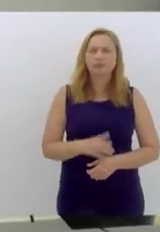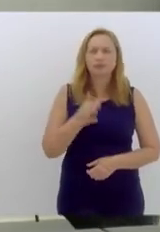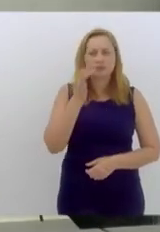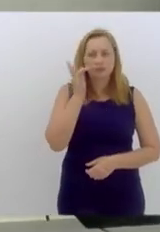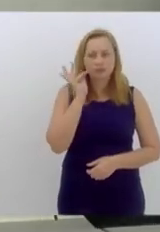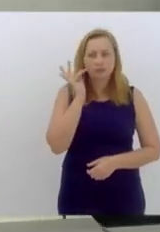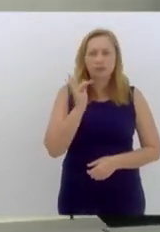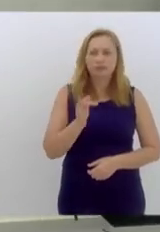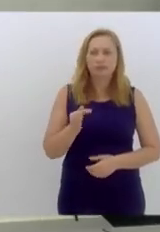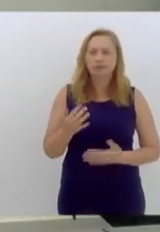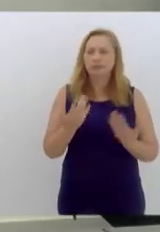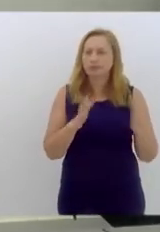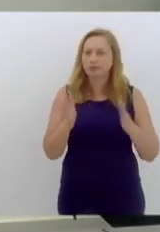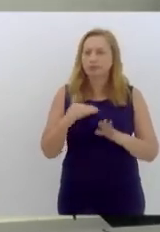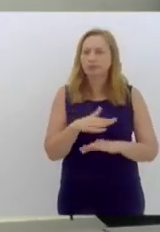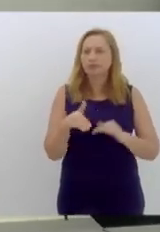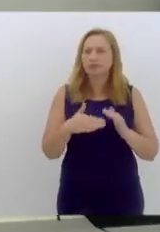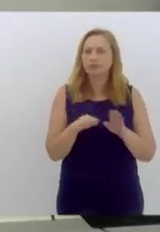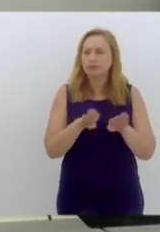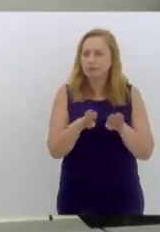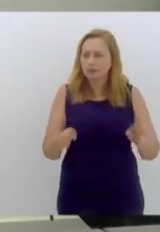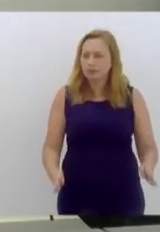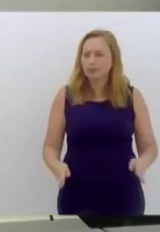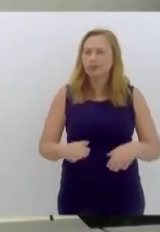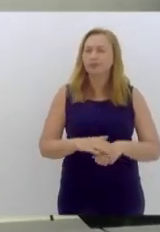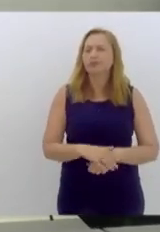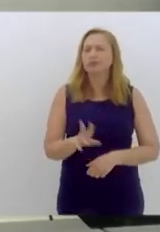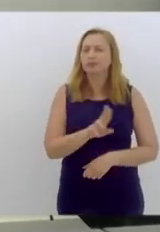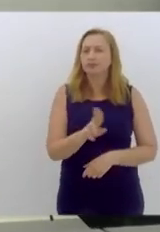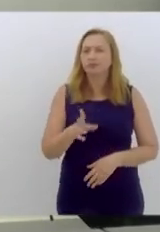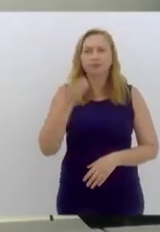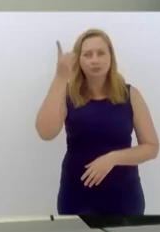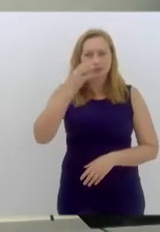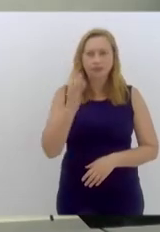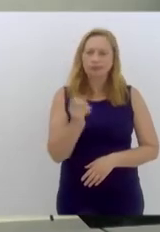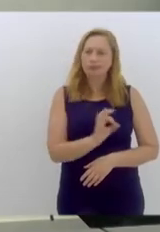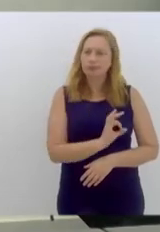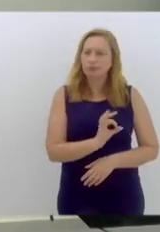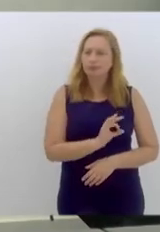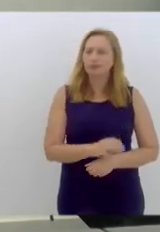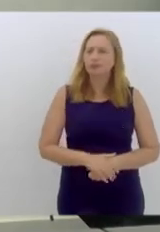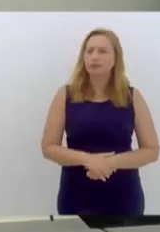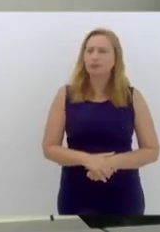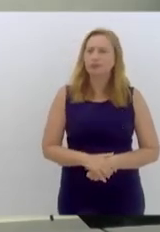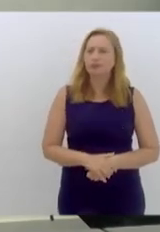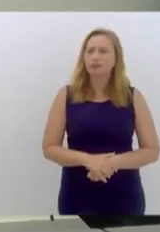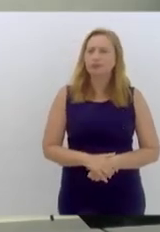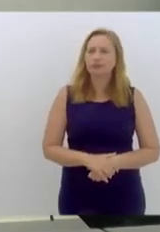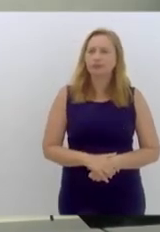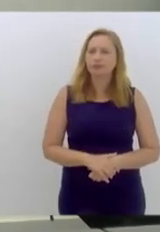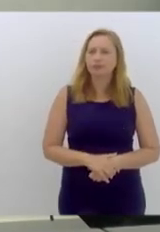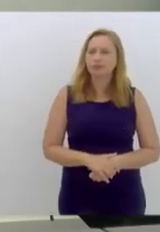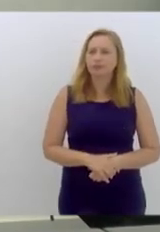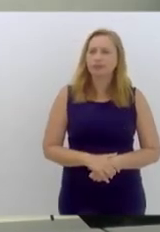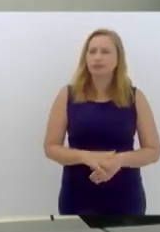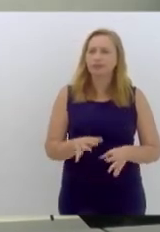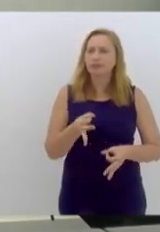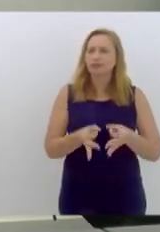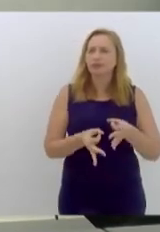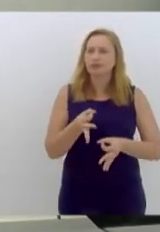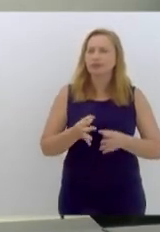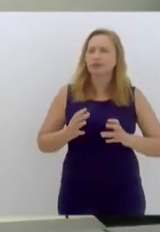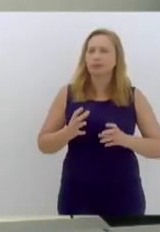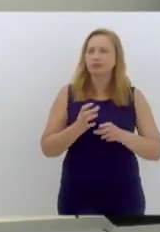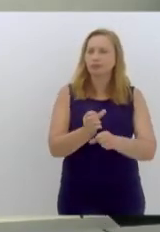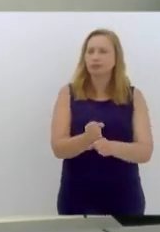Flávio Serafini. Cumprimentos a todos da mesa, né, em nome da deputada Marta Rocha. A gente, lá no Tribunal de Contas, né, eu